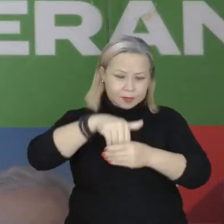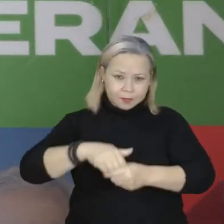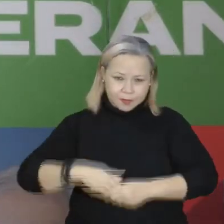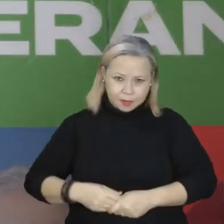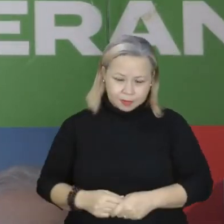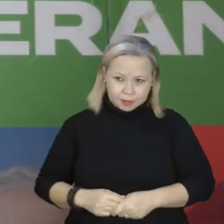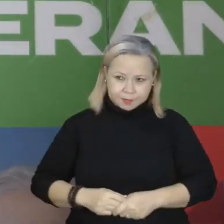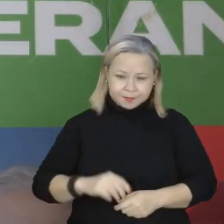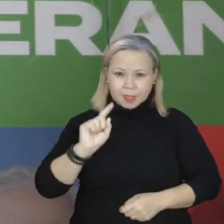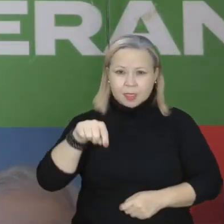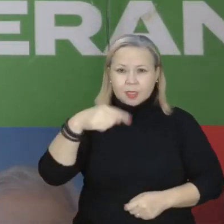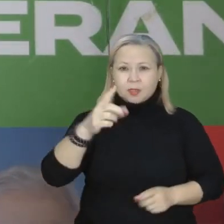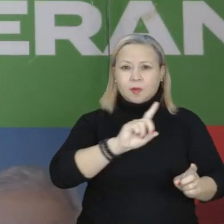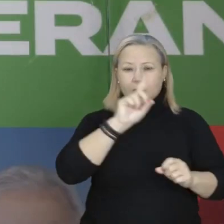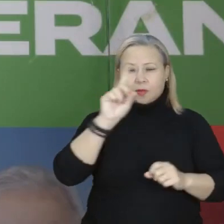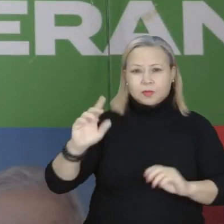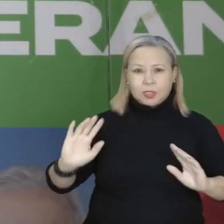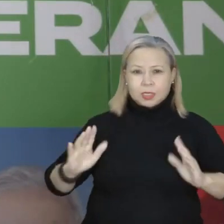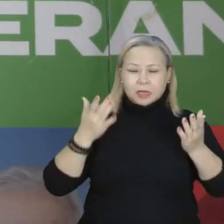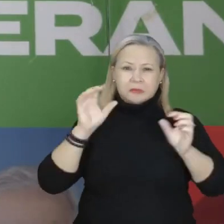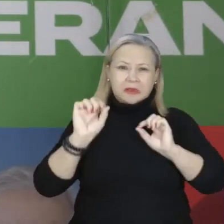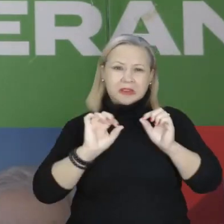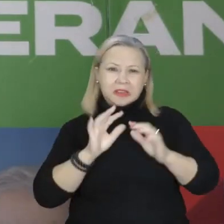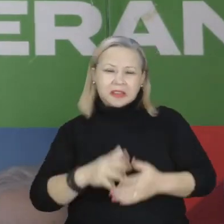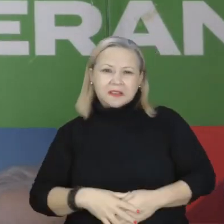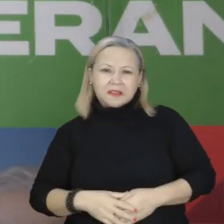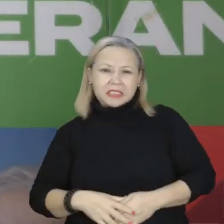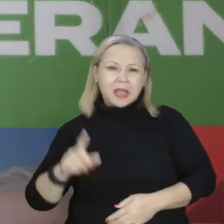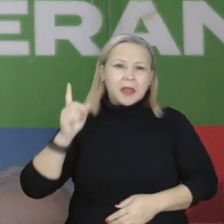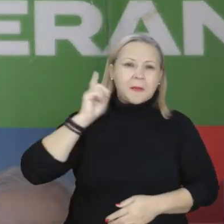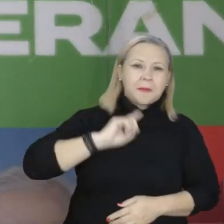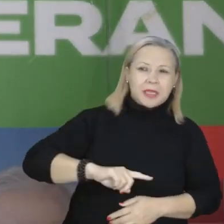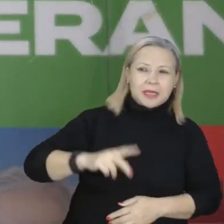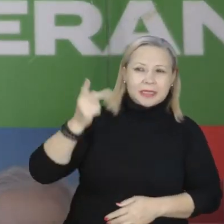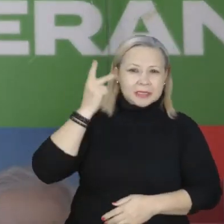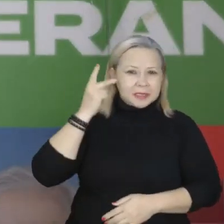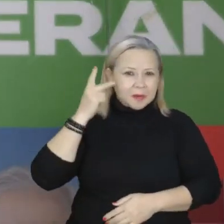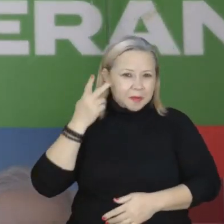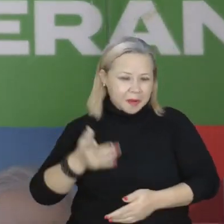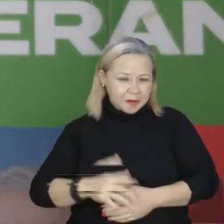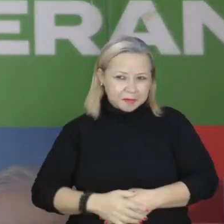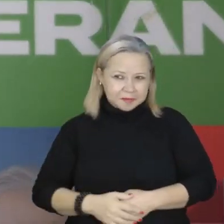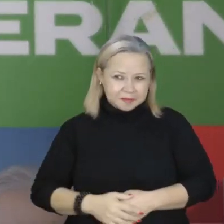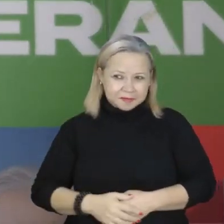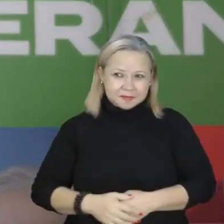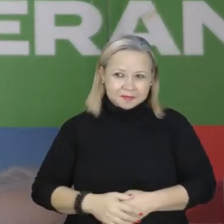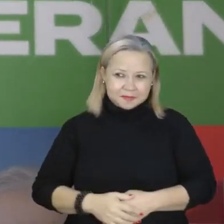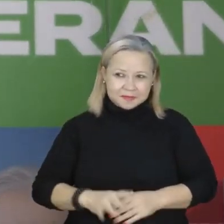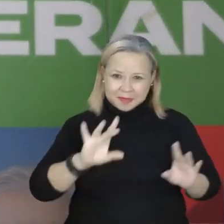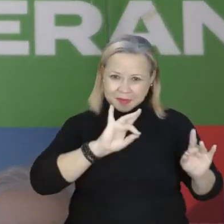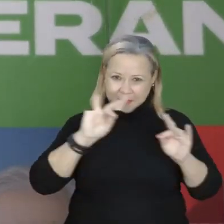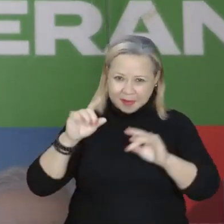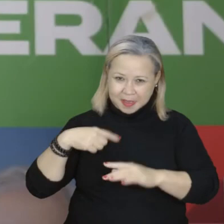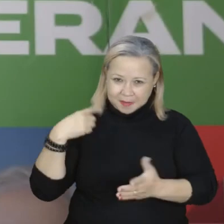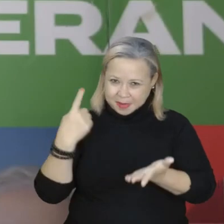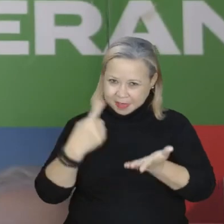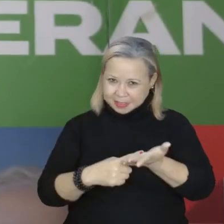esses próximos dias de campanha serão café com leite, Minas e São Paulo? Você tem acompanhado a minha agenda?